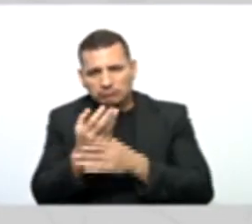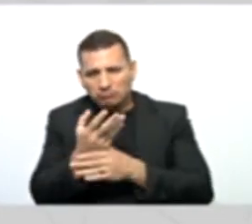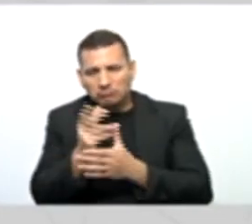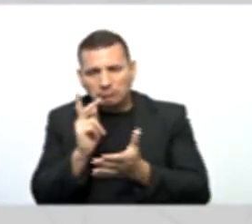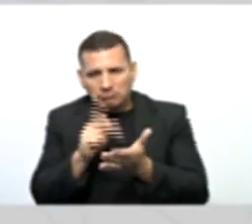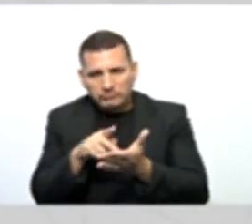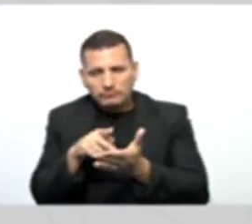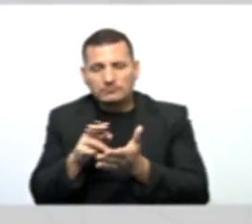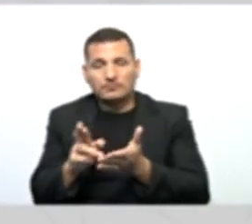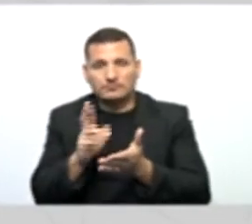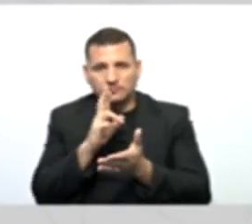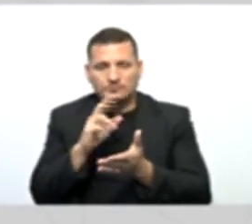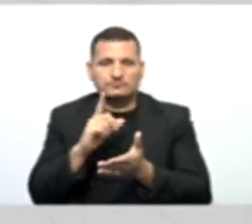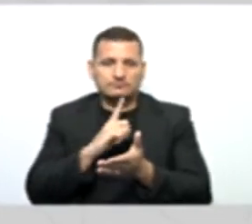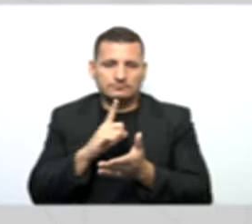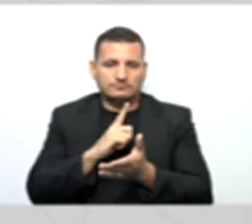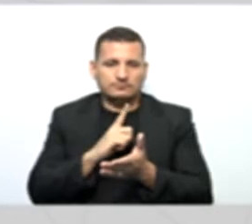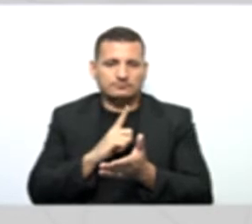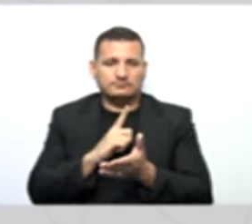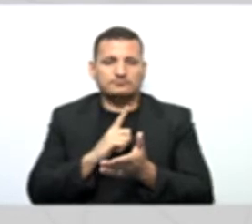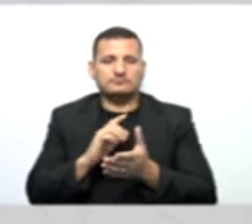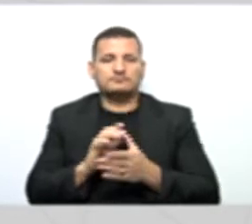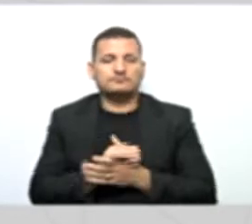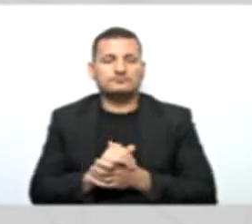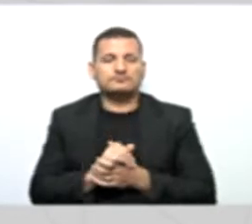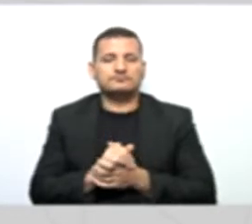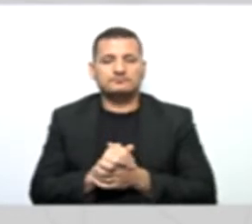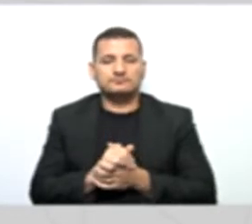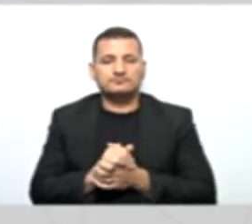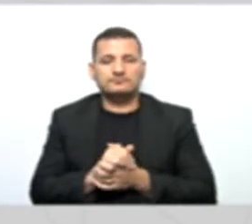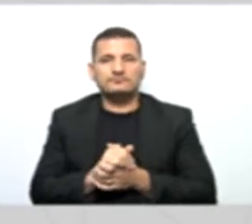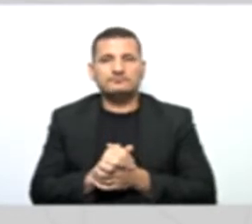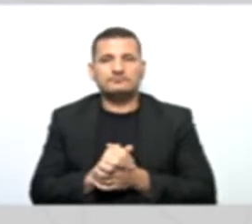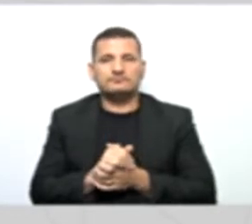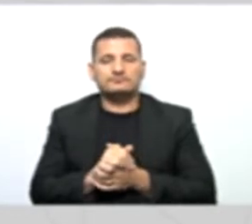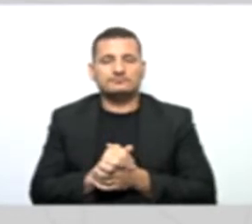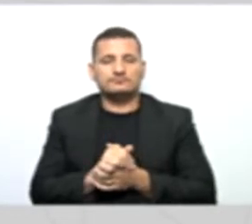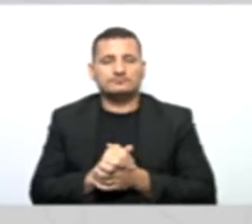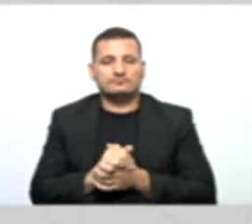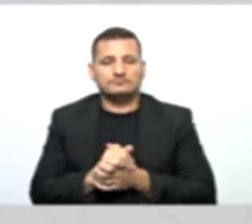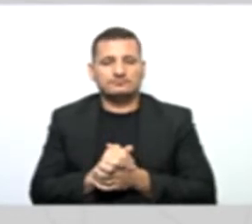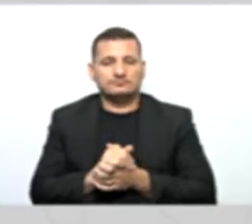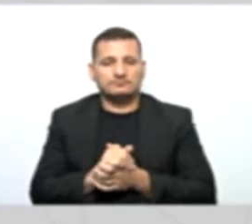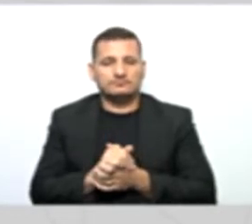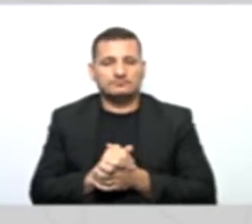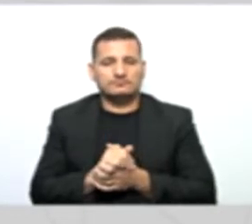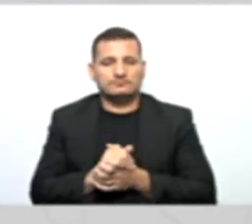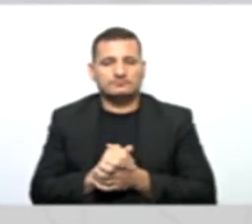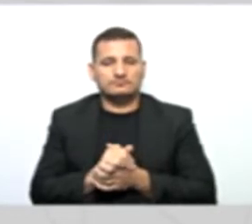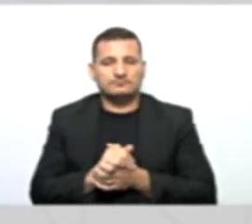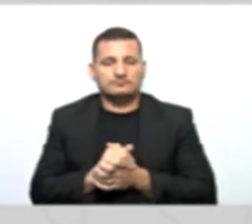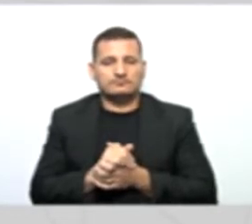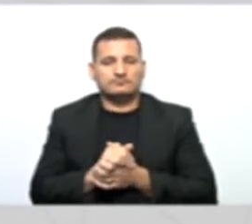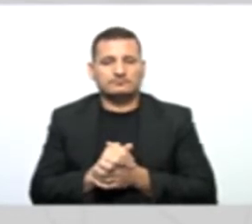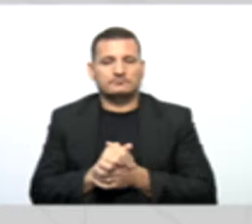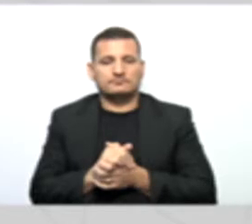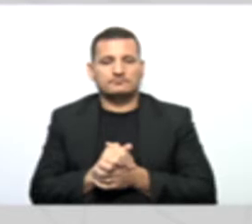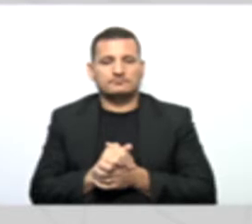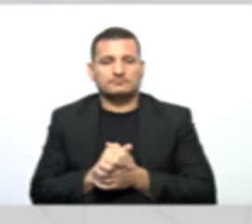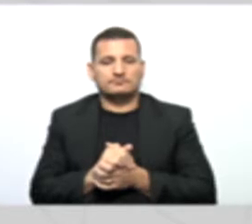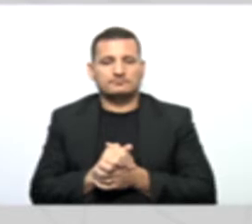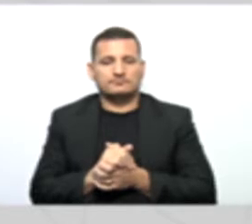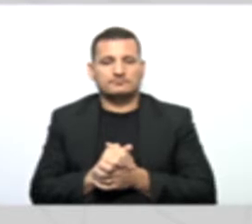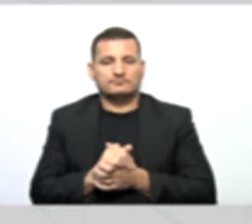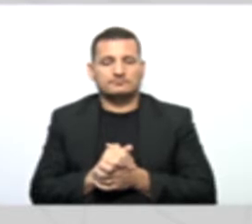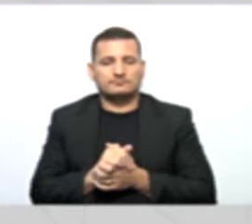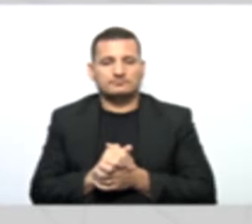vamos ter aqui uma resposta de sucesso. Construtor chamado com sucesso. Objeto criado com sucesso. Ok? E,